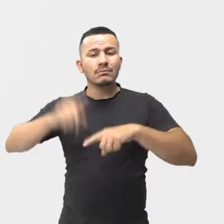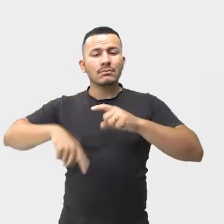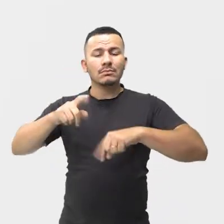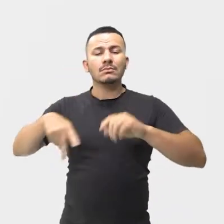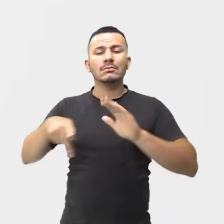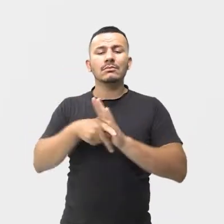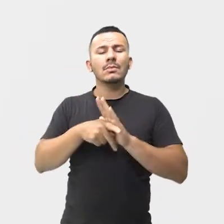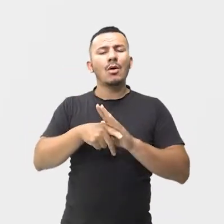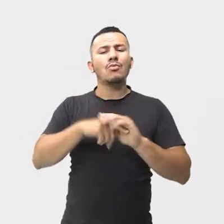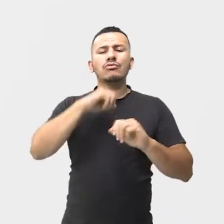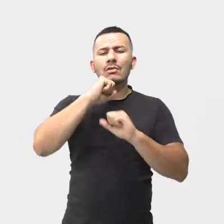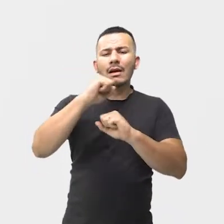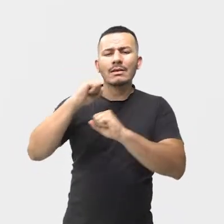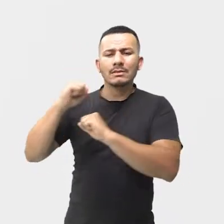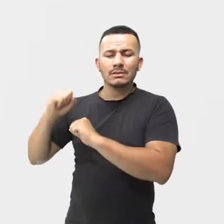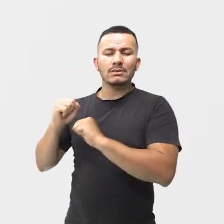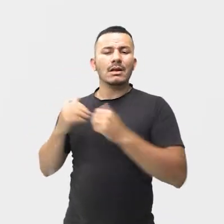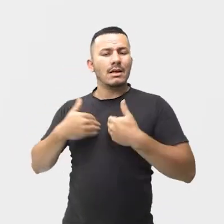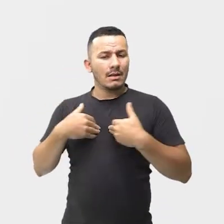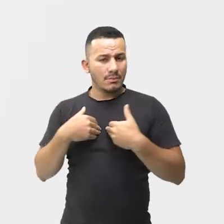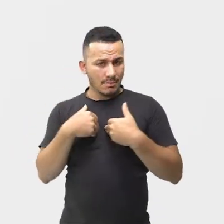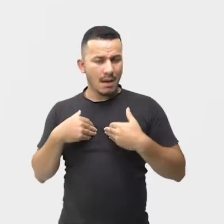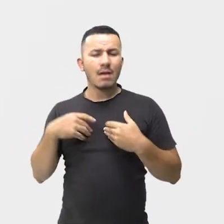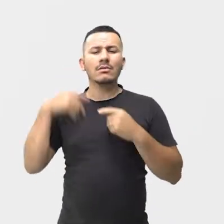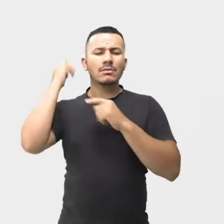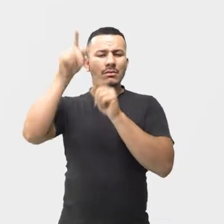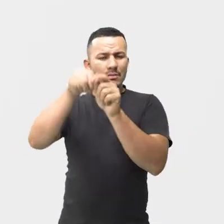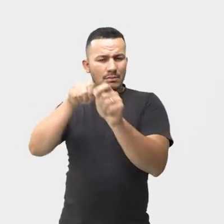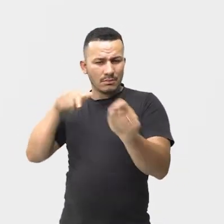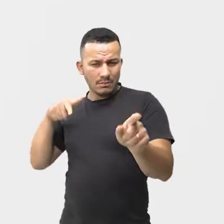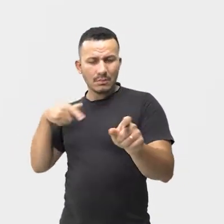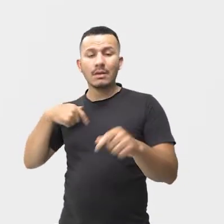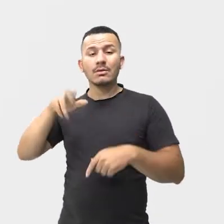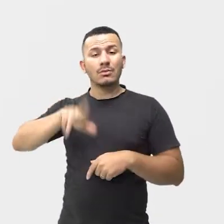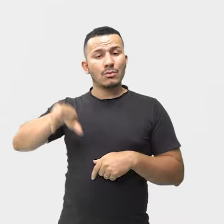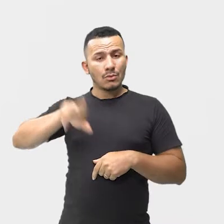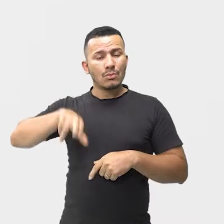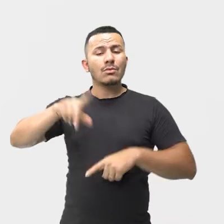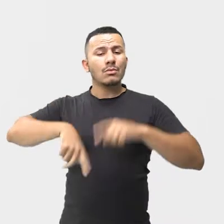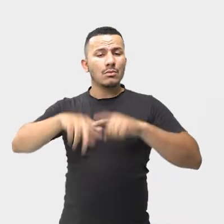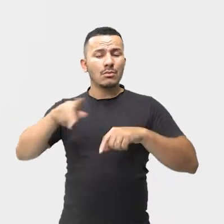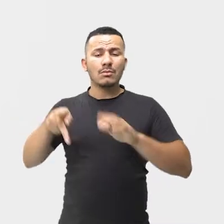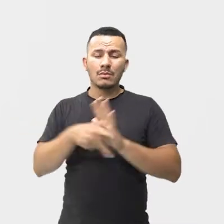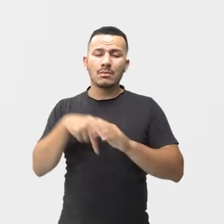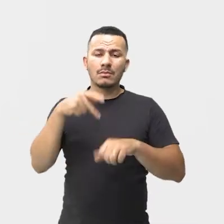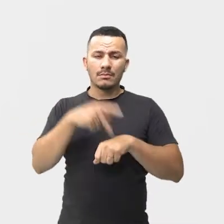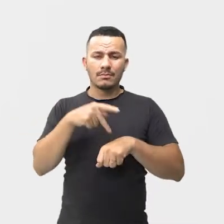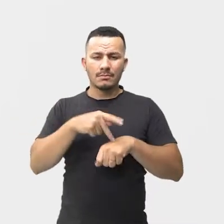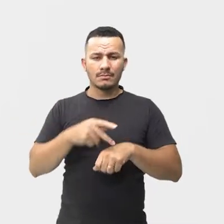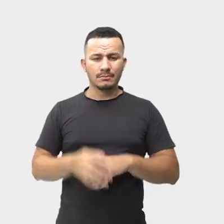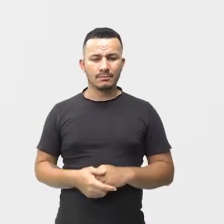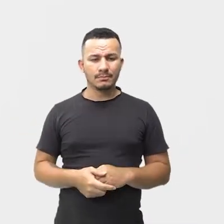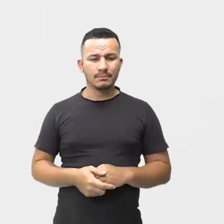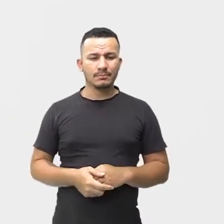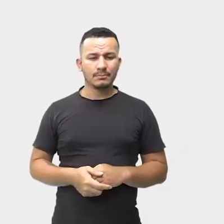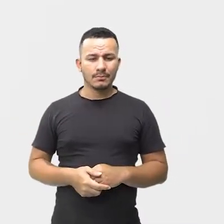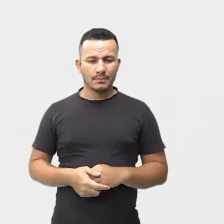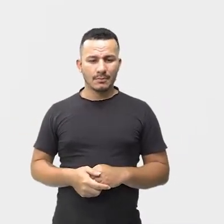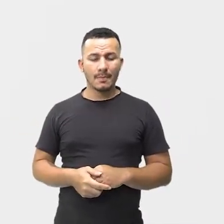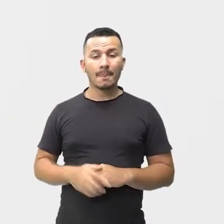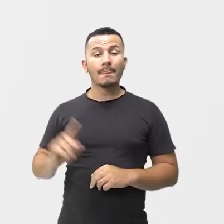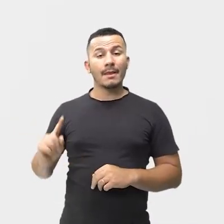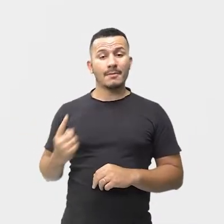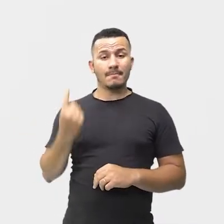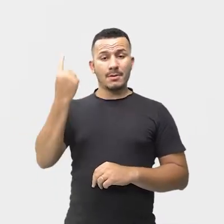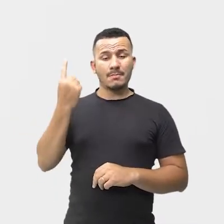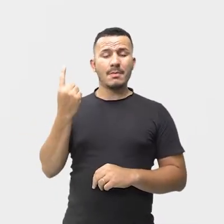Então eles caçavam ali os animais, as suas flechas, através do que? Dessas flechas, dessas pedras. Primeiros homínidos, ou